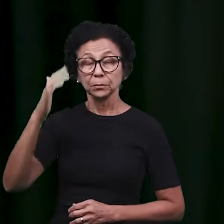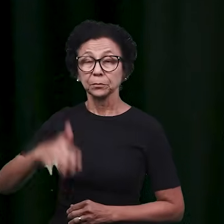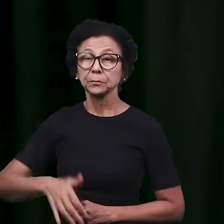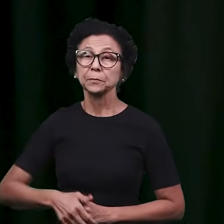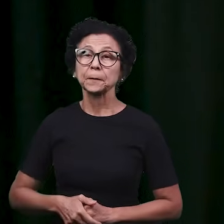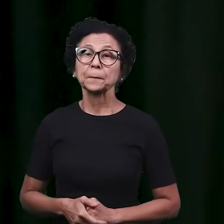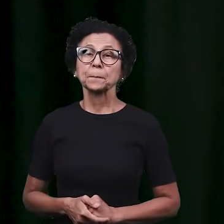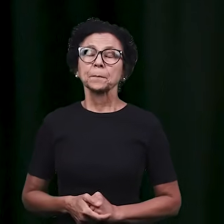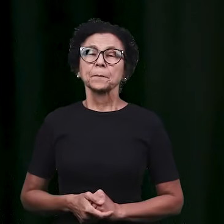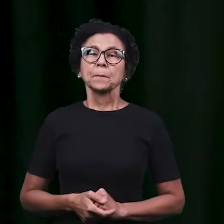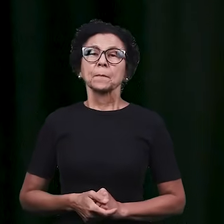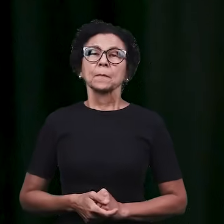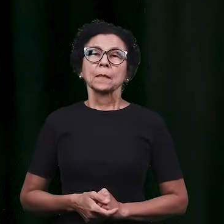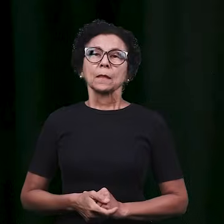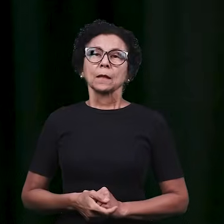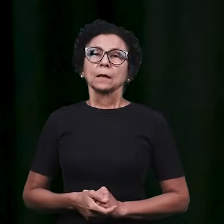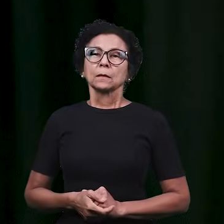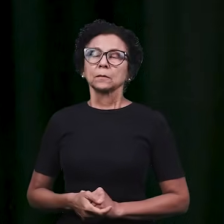dizer ao povo,